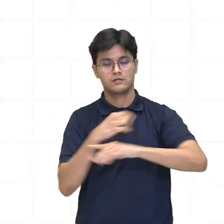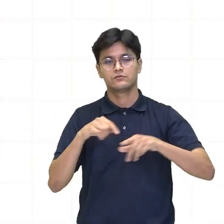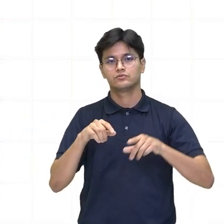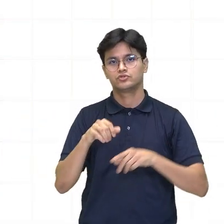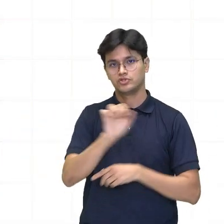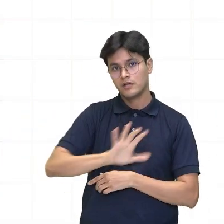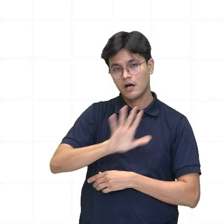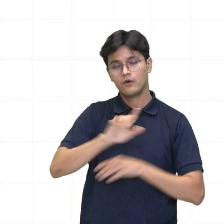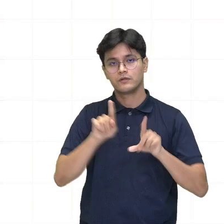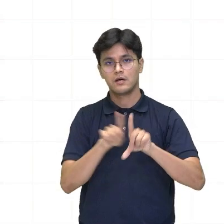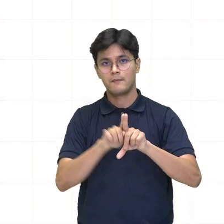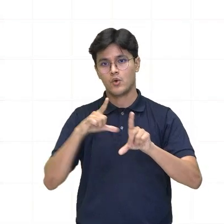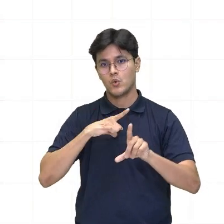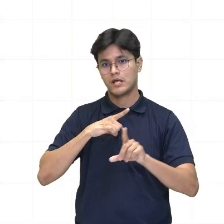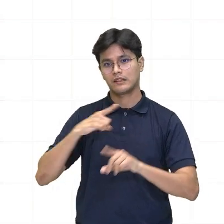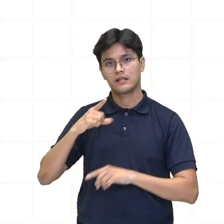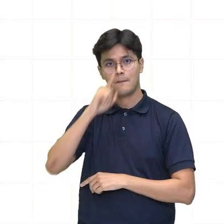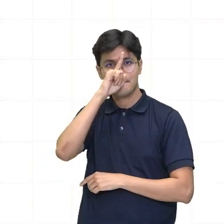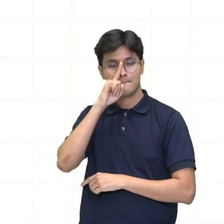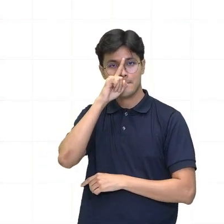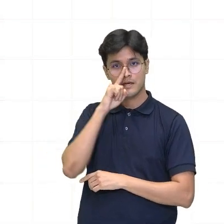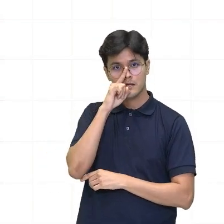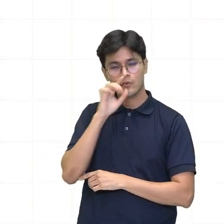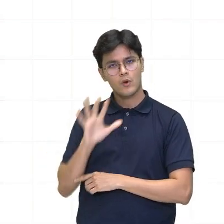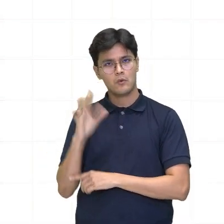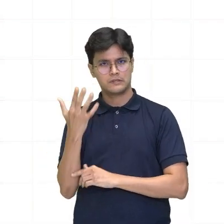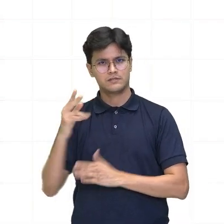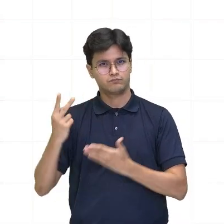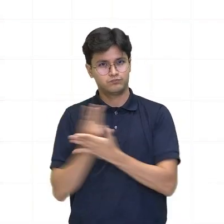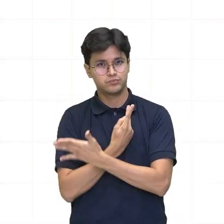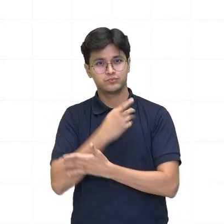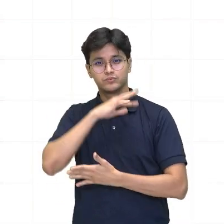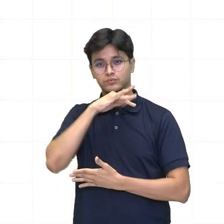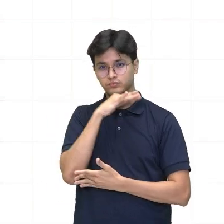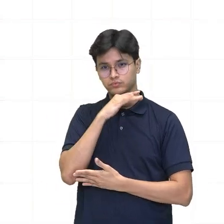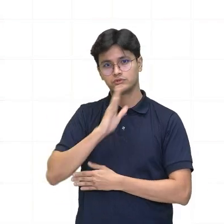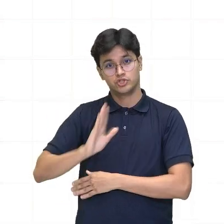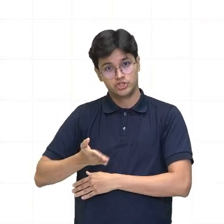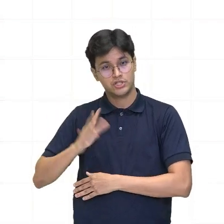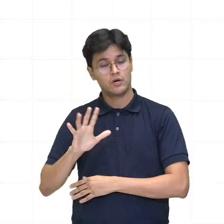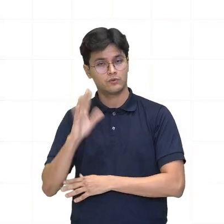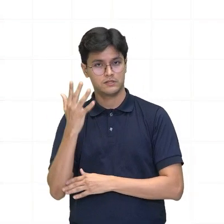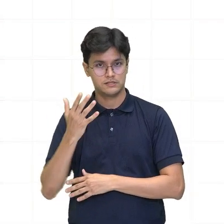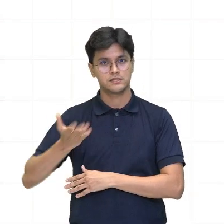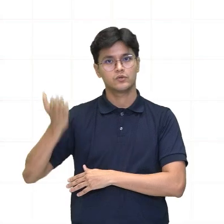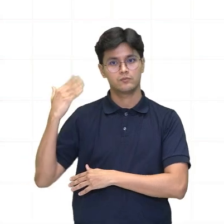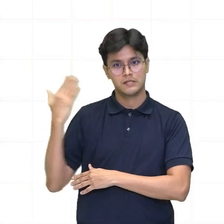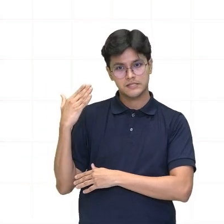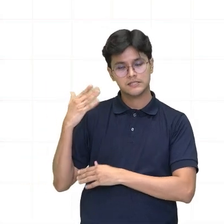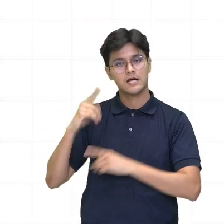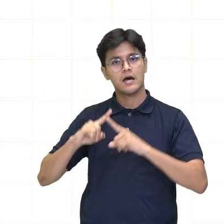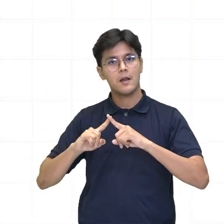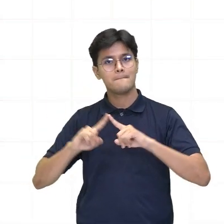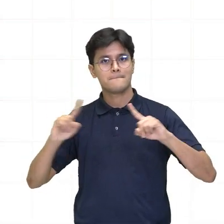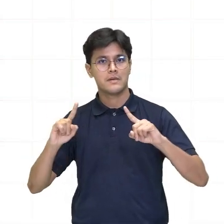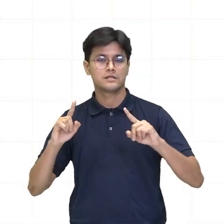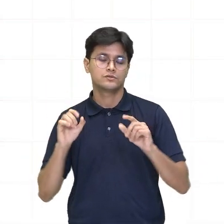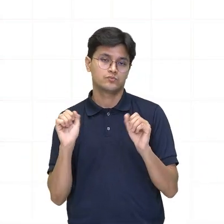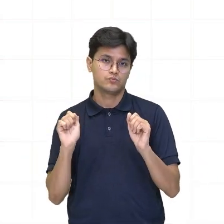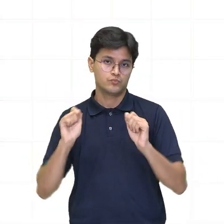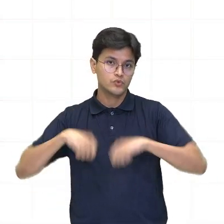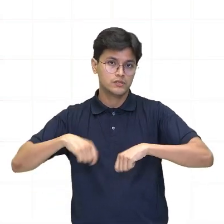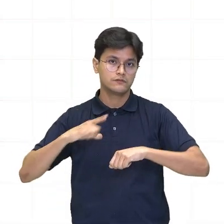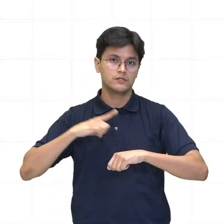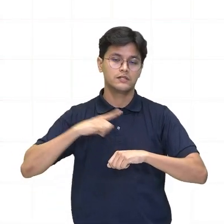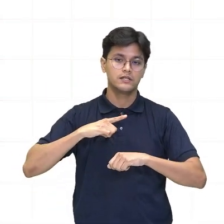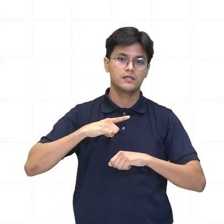podem acontecer, que já aconteceram no mundo, né? Apesar de raros, mas isso pode ter uma consequência, gente,